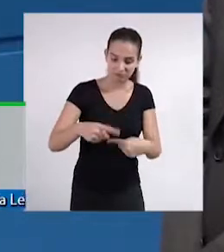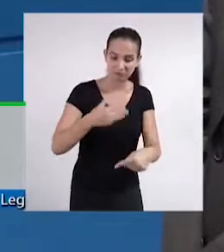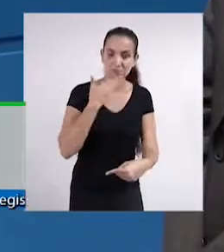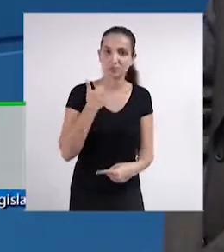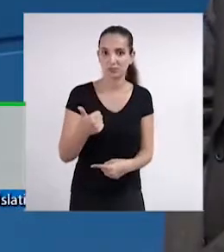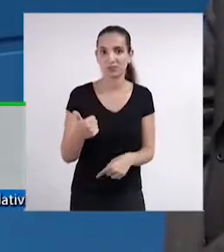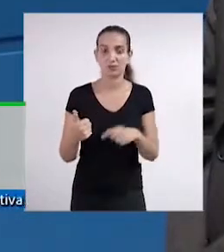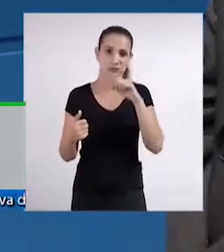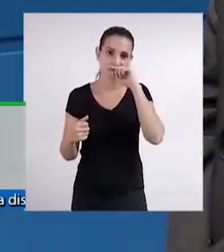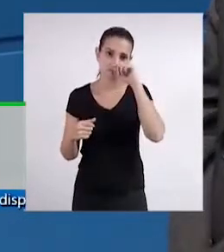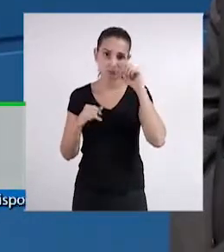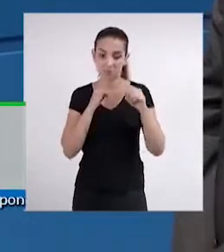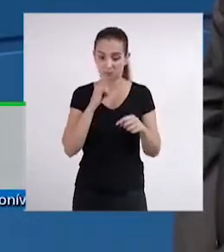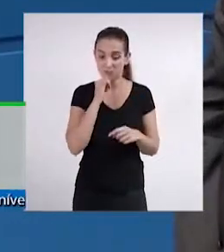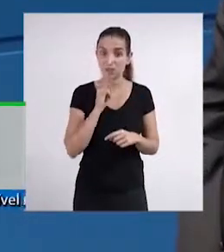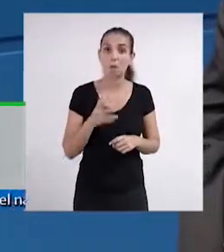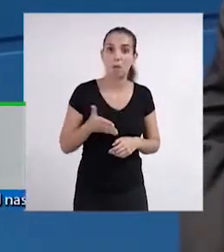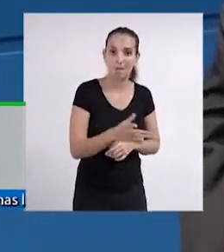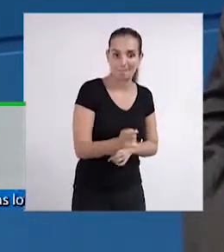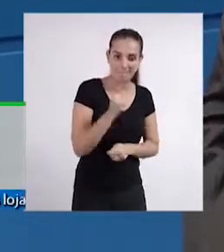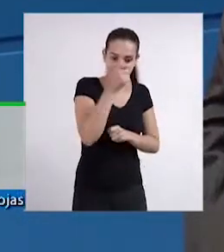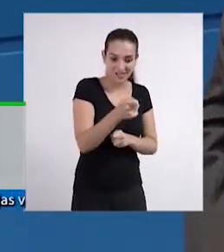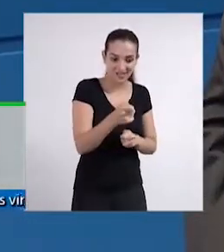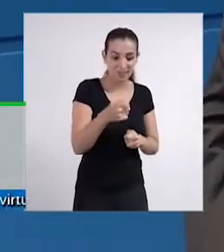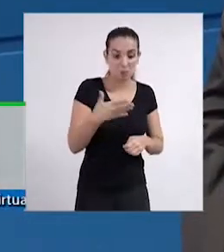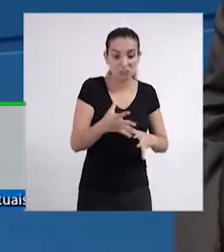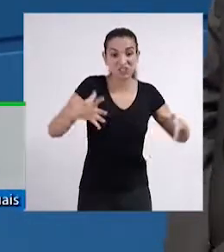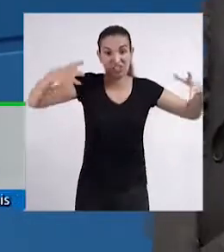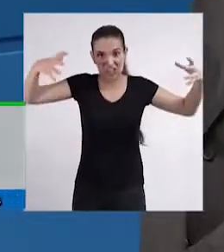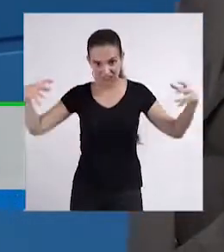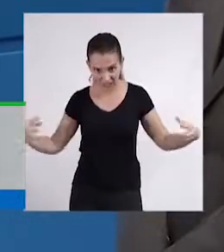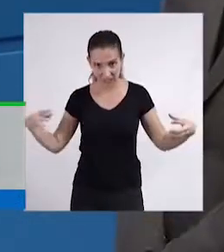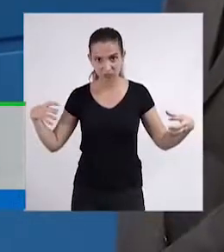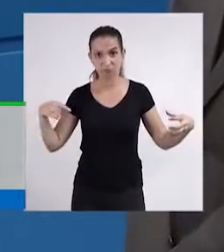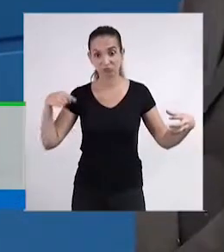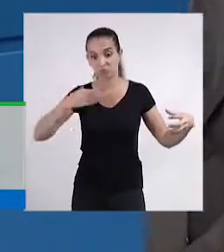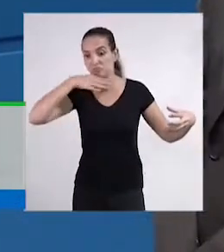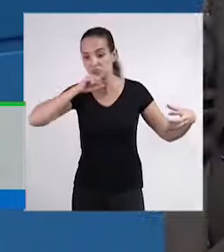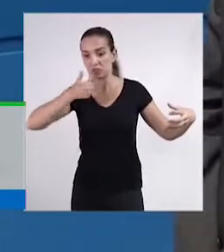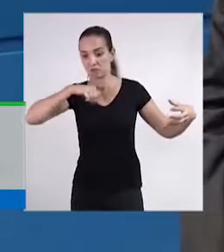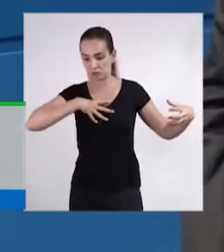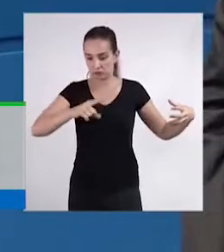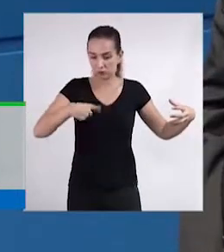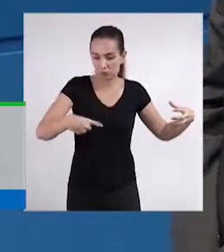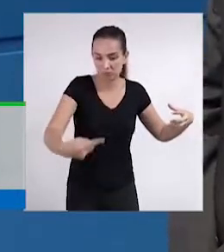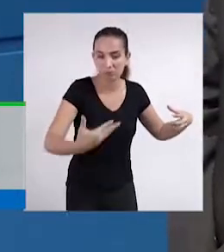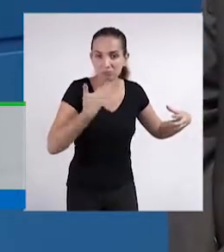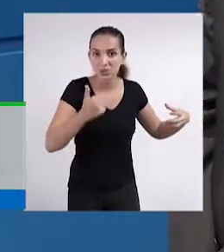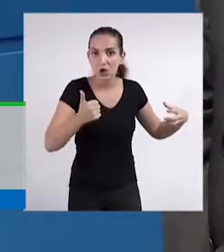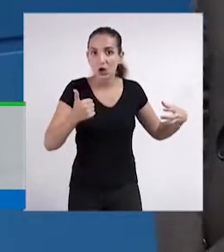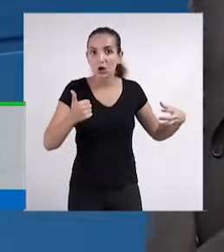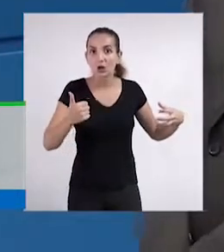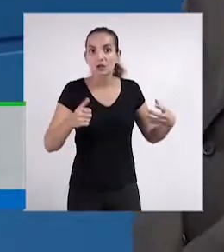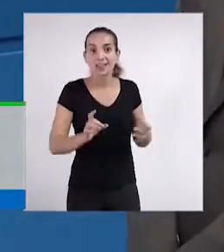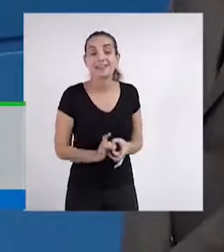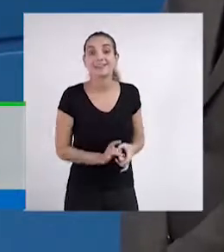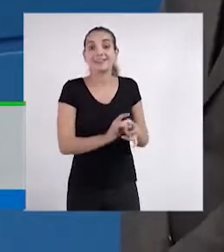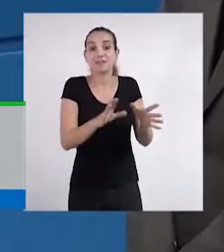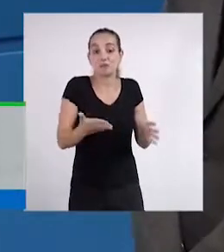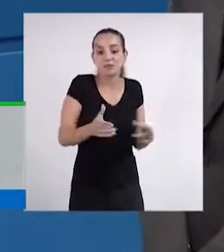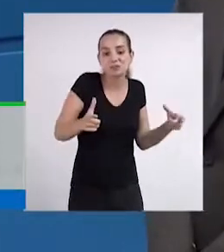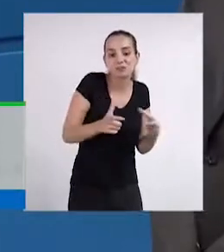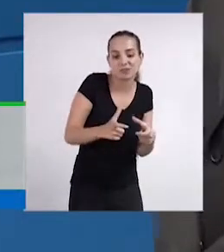e deixa aí aqueles que não têm condição de chegar a esse ponto. Então,